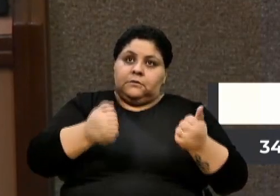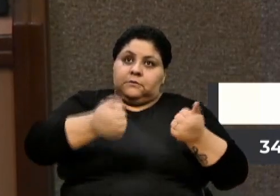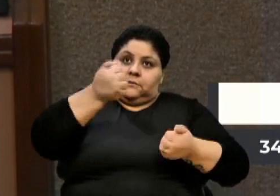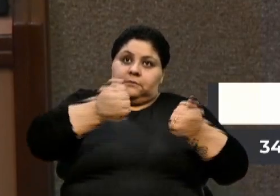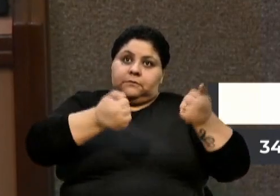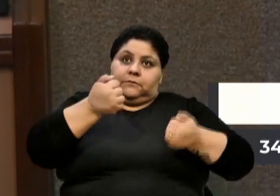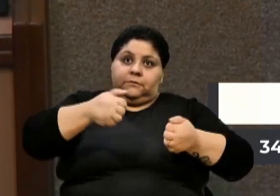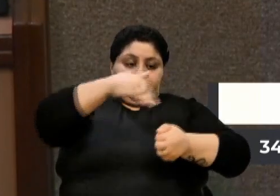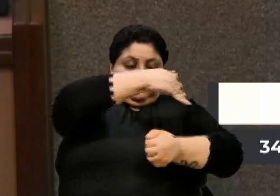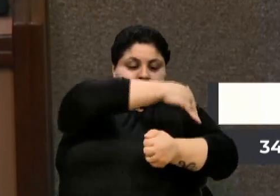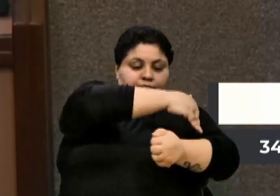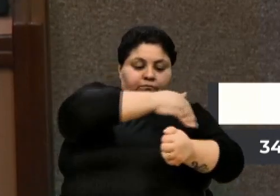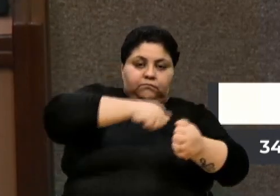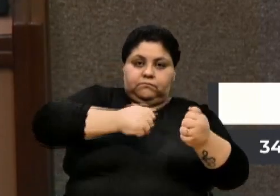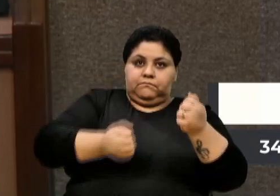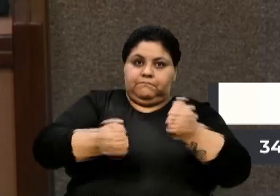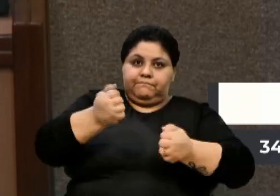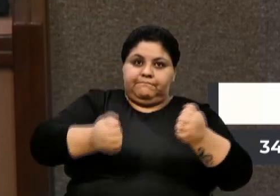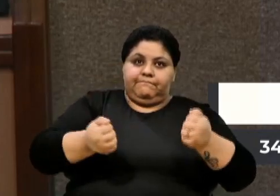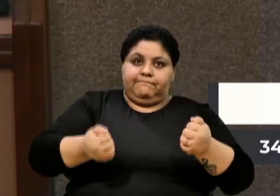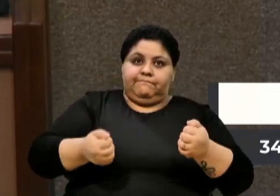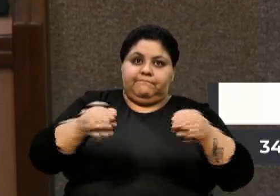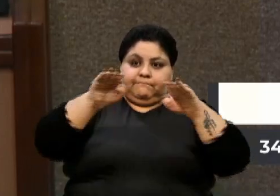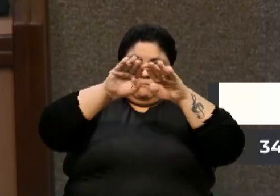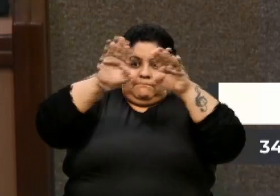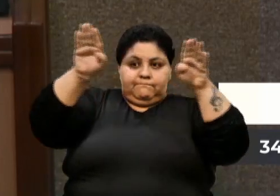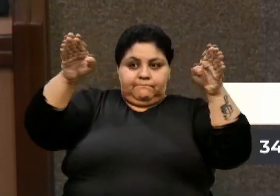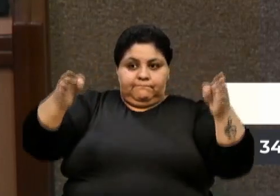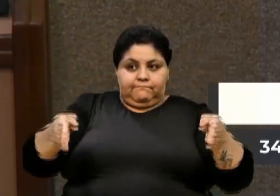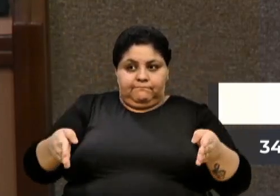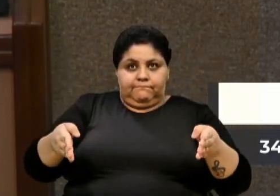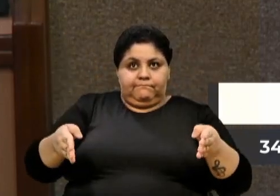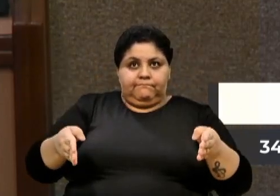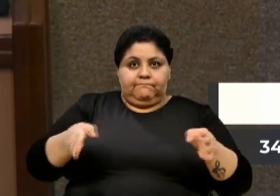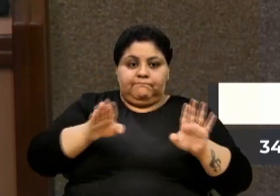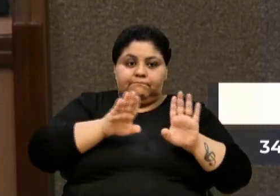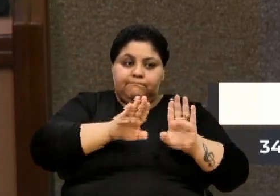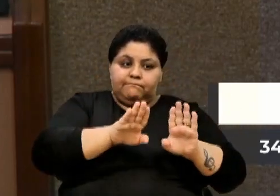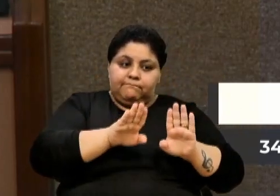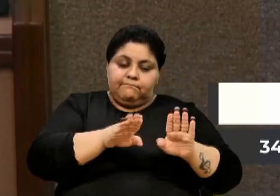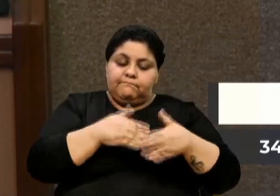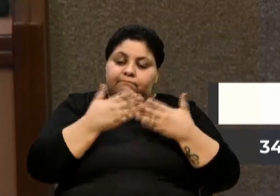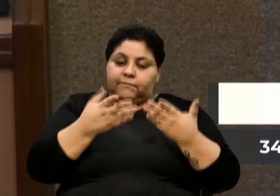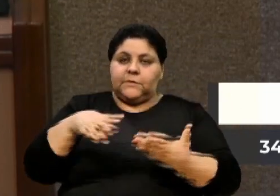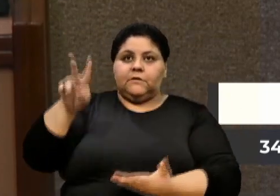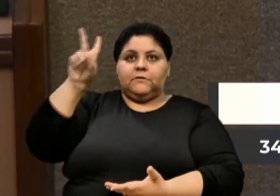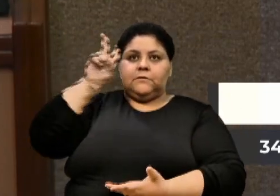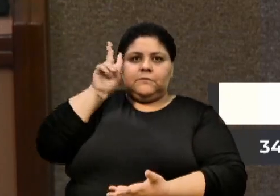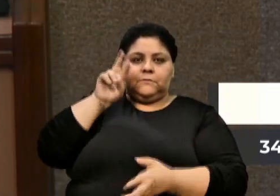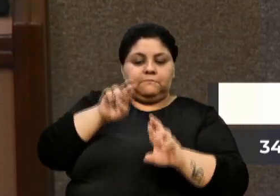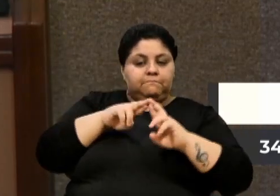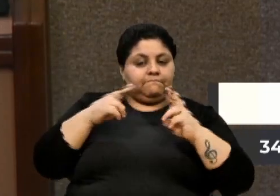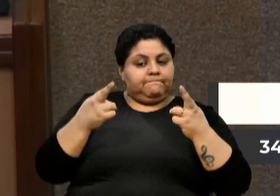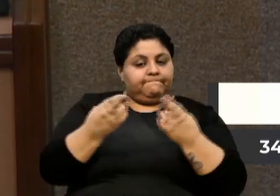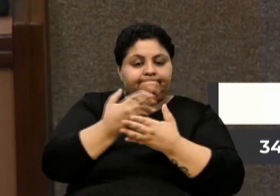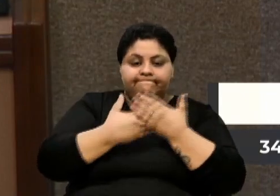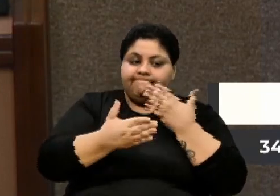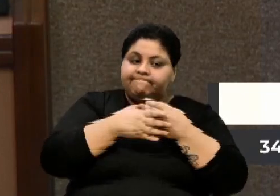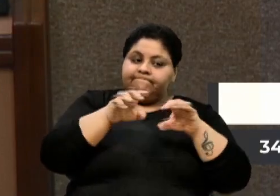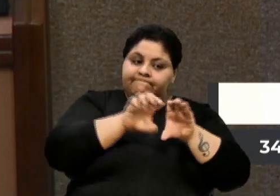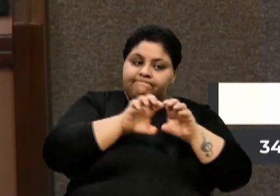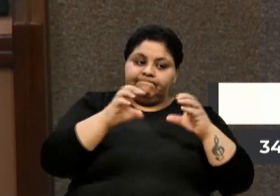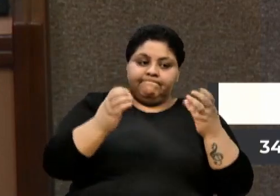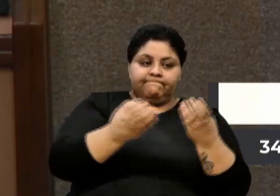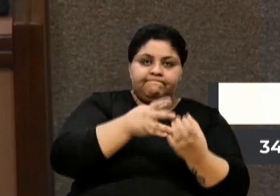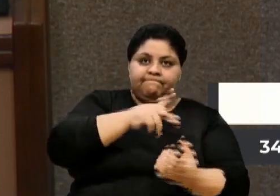são riscados, há problemas. Então, segunda-feira foi feita uma reunião com toda a comunidade ali, presidente da UAB,